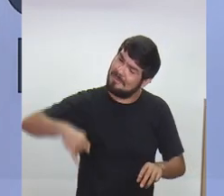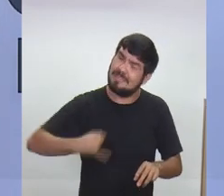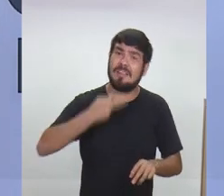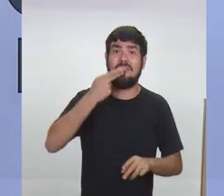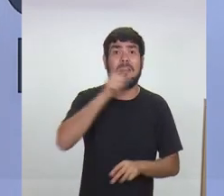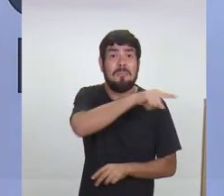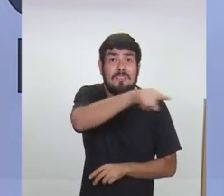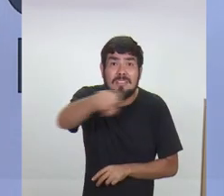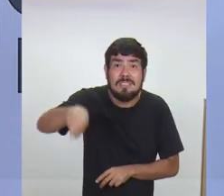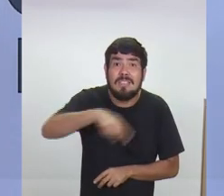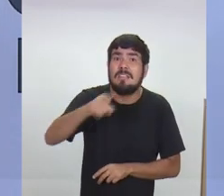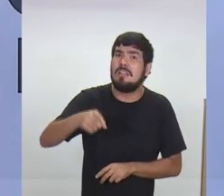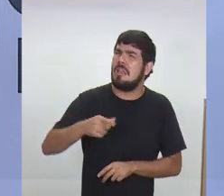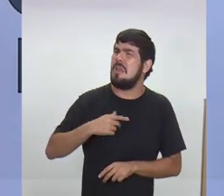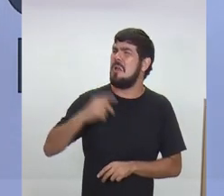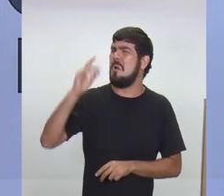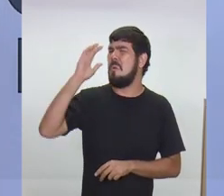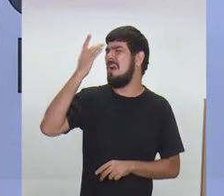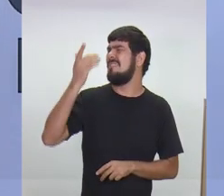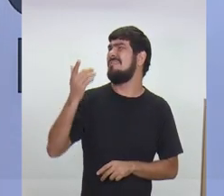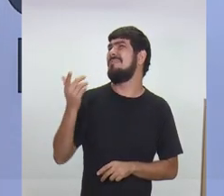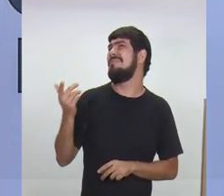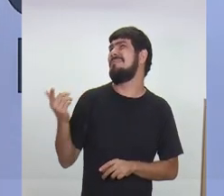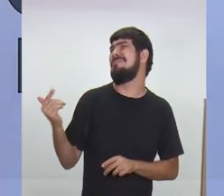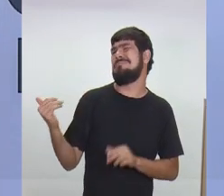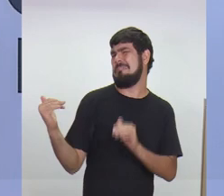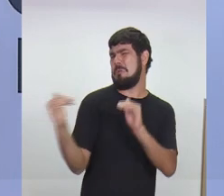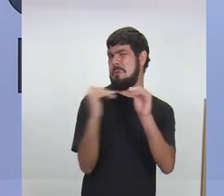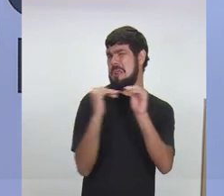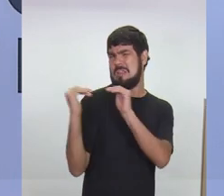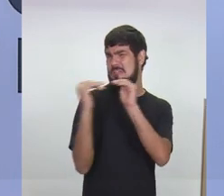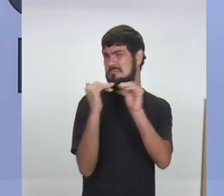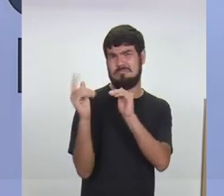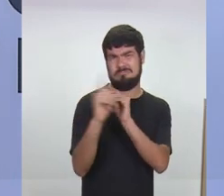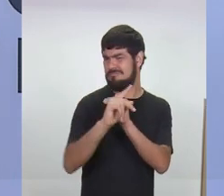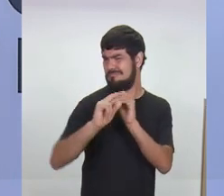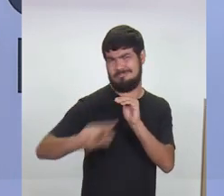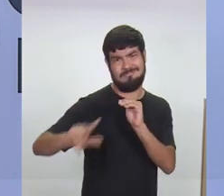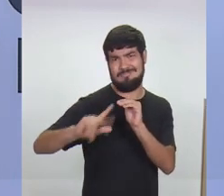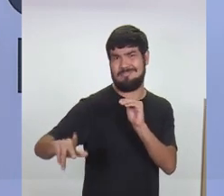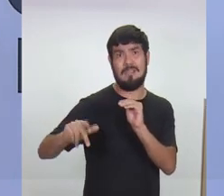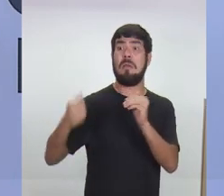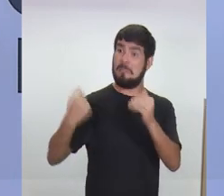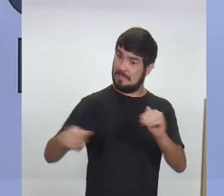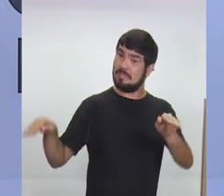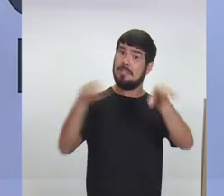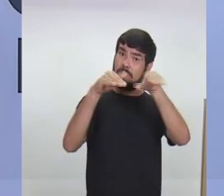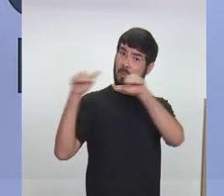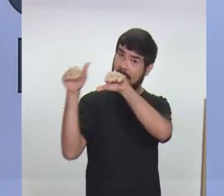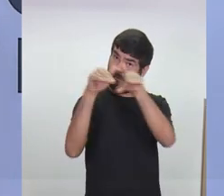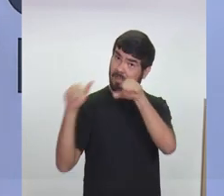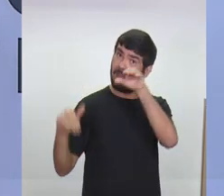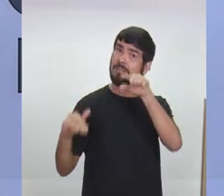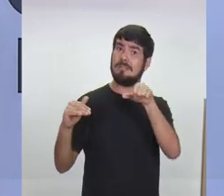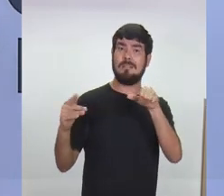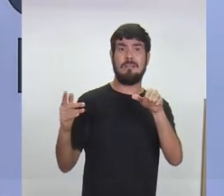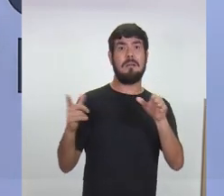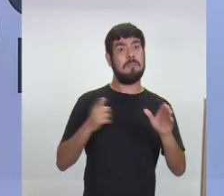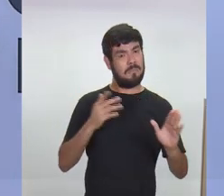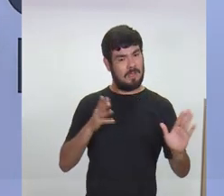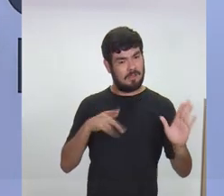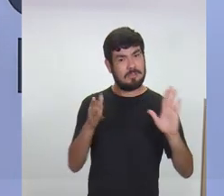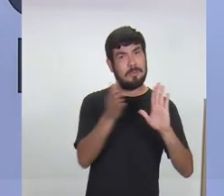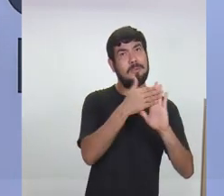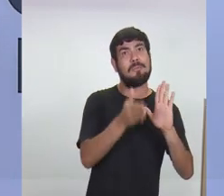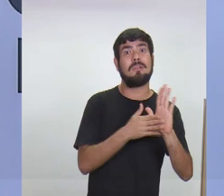dizer que os senhores eu acho que é meio desleal não há lá no processo disse que deveria ser igualitária porque eu tenho as nossas propostas e eu